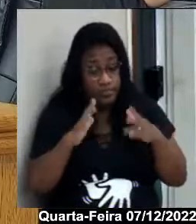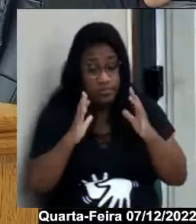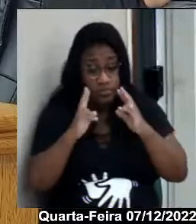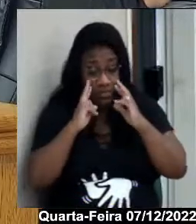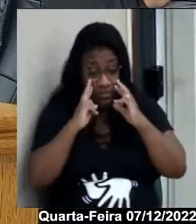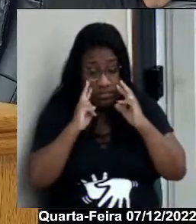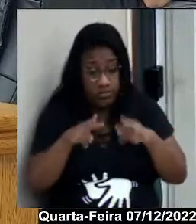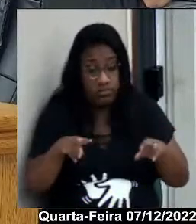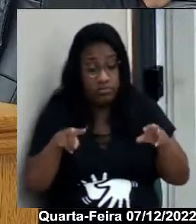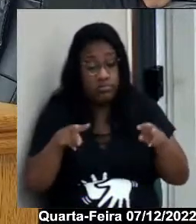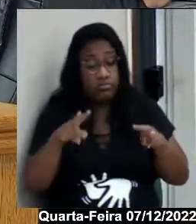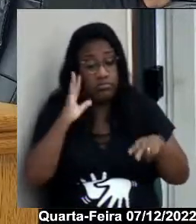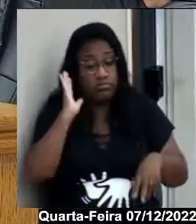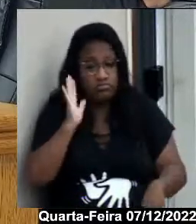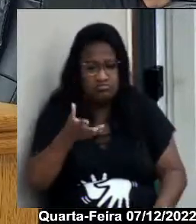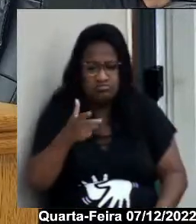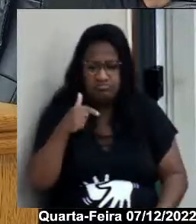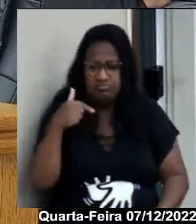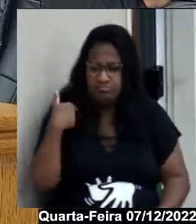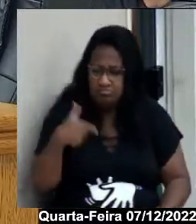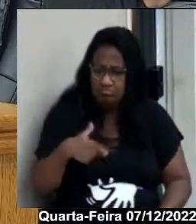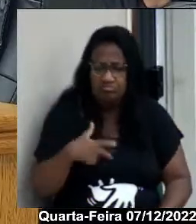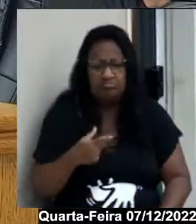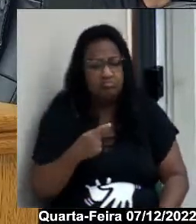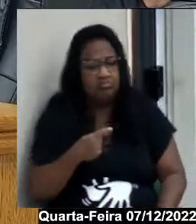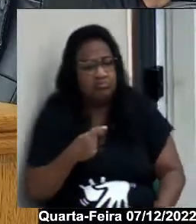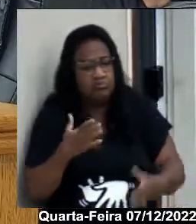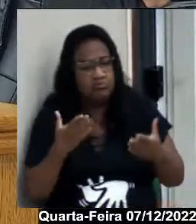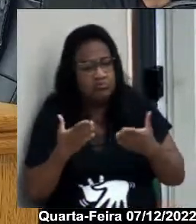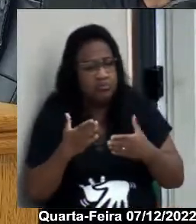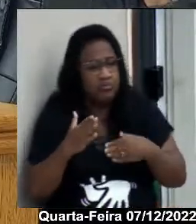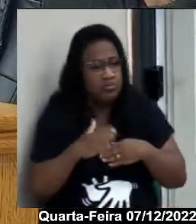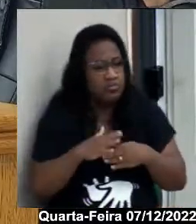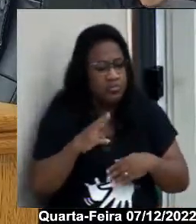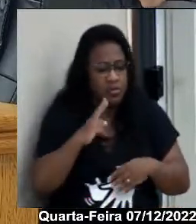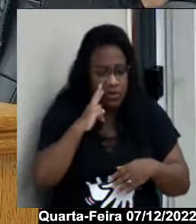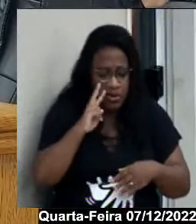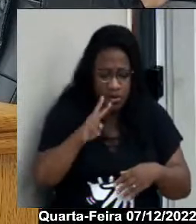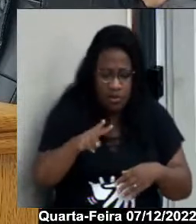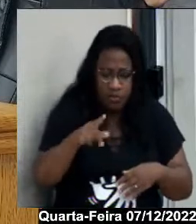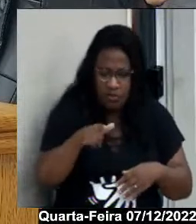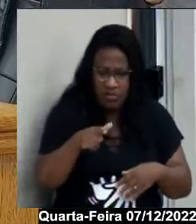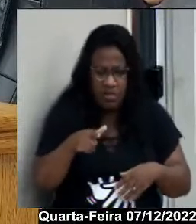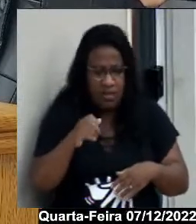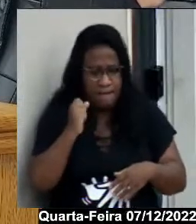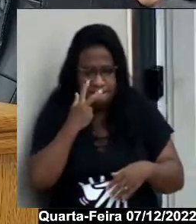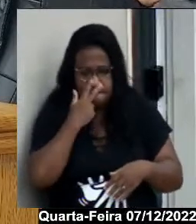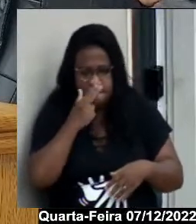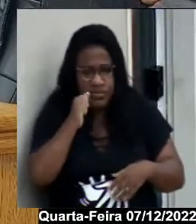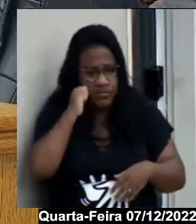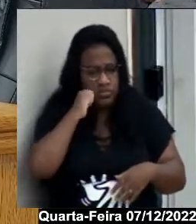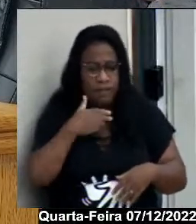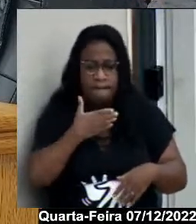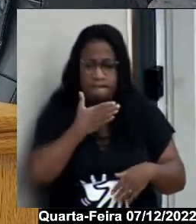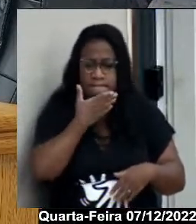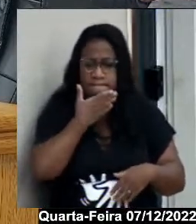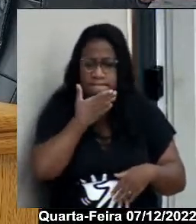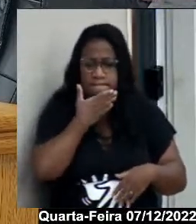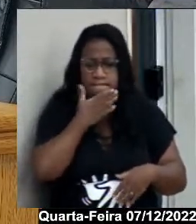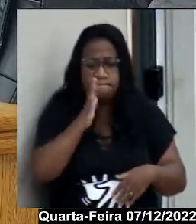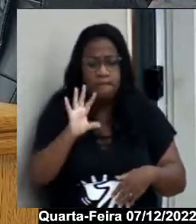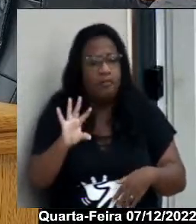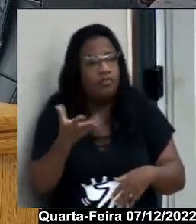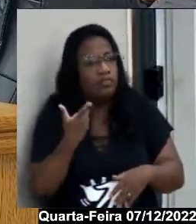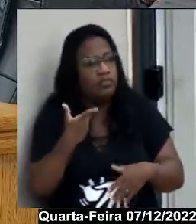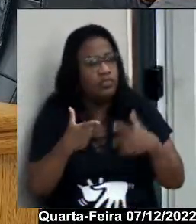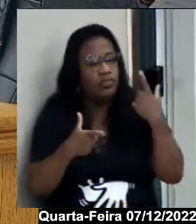uma pessoa, né, um super-herói, trabalhar por 1, por 2, por 3, agora por 16, porque só ele aqui que